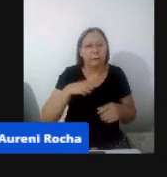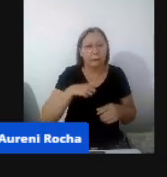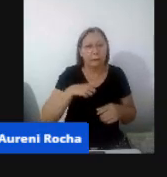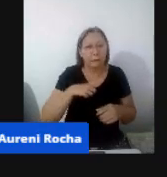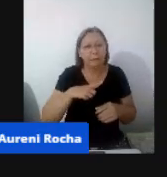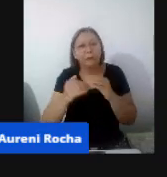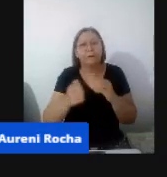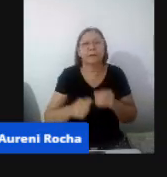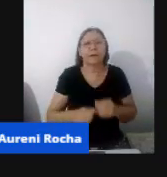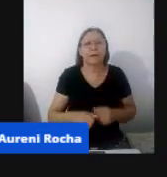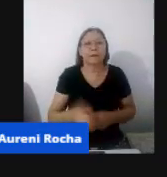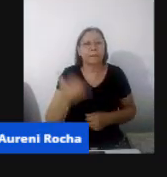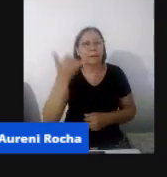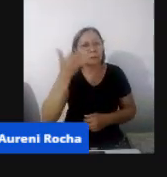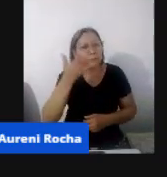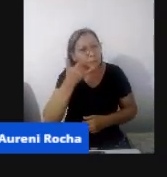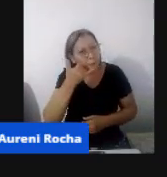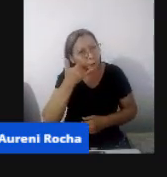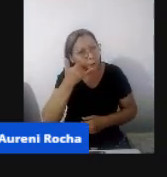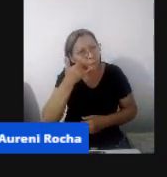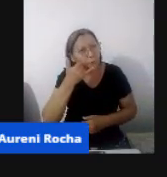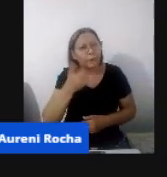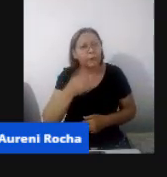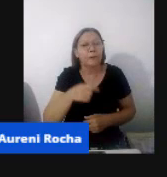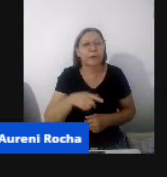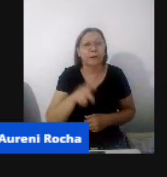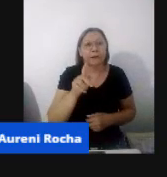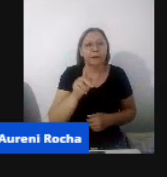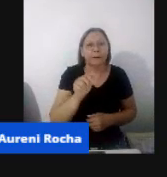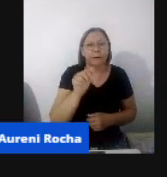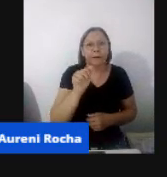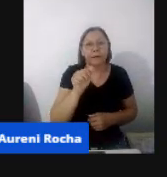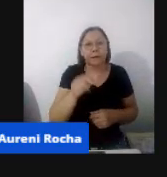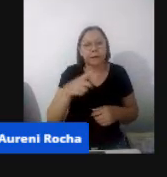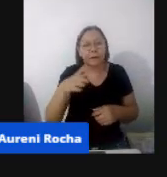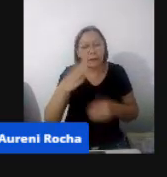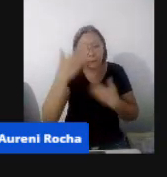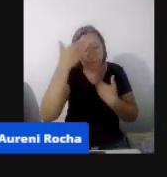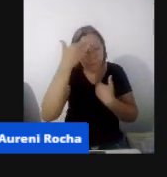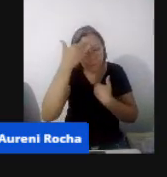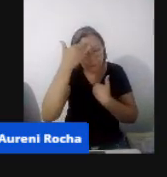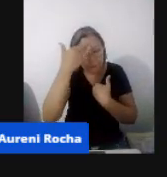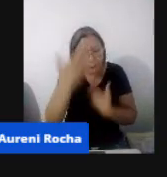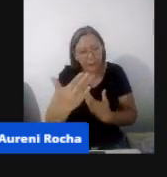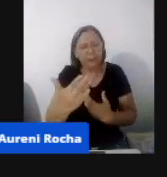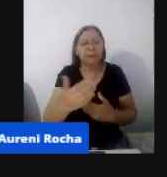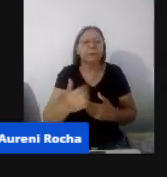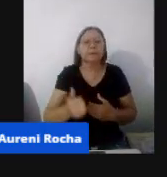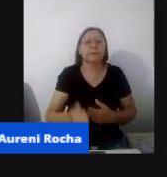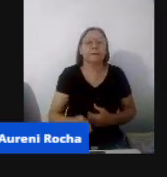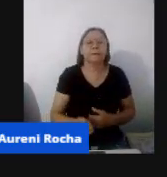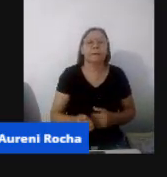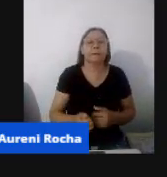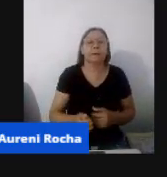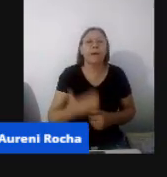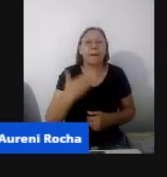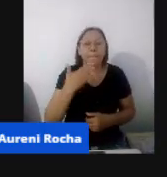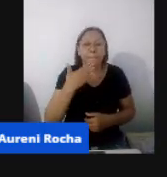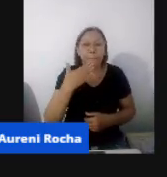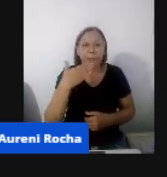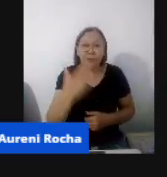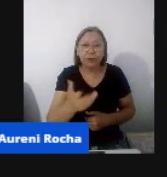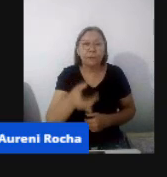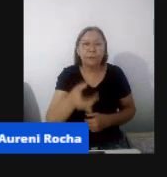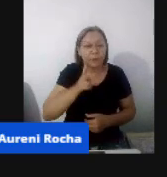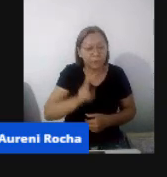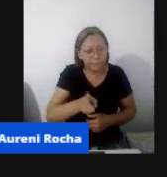nosso telefone direto na AGFEM, nós agradecemos assim imensamente de coração e pedimos que vocês continuem a